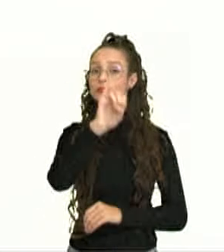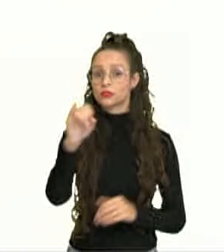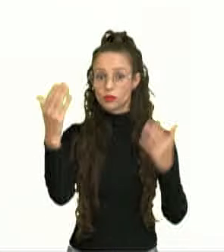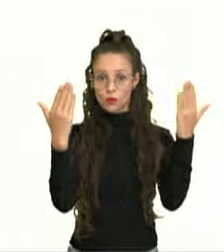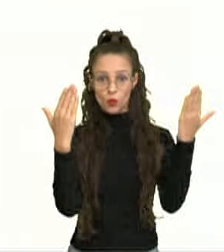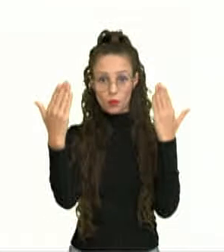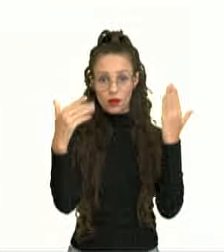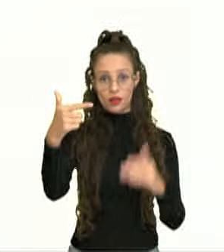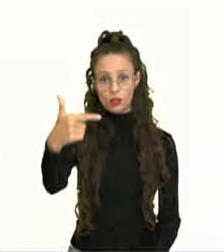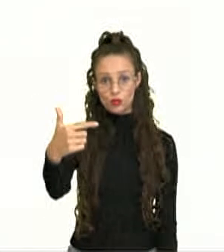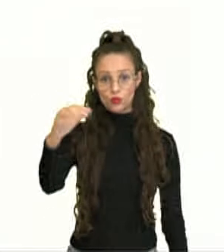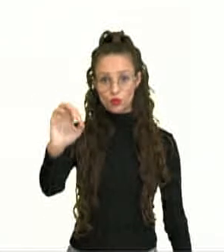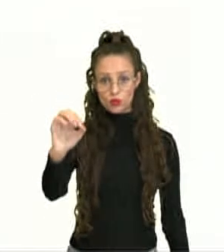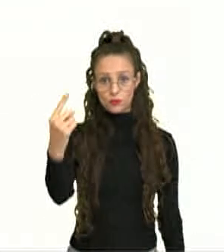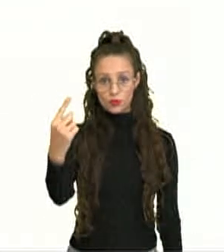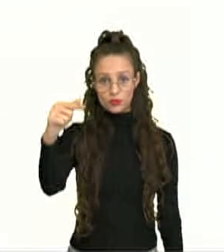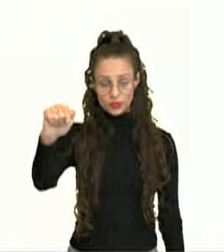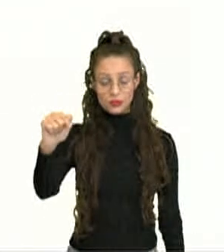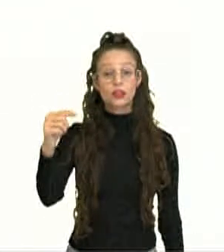ao ano de 2017,